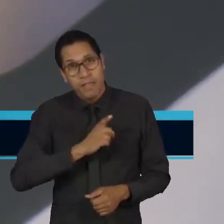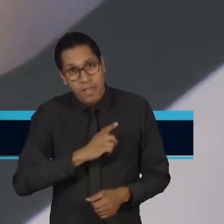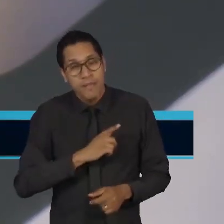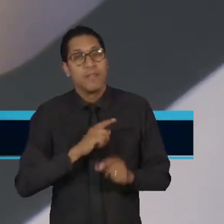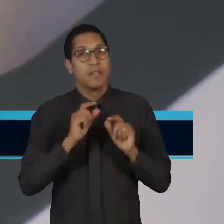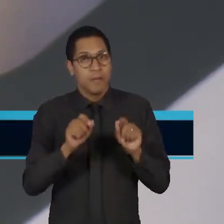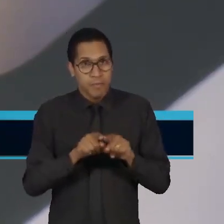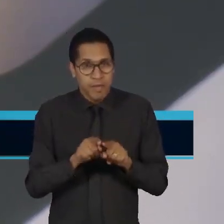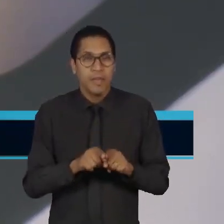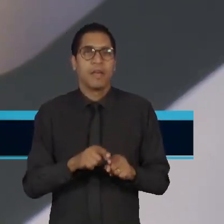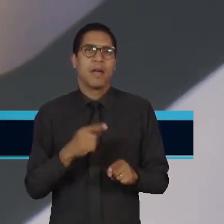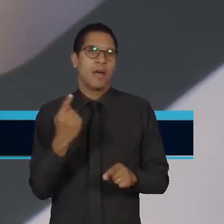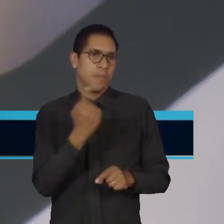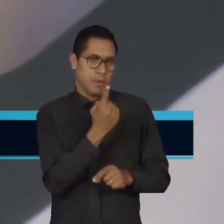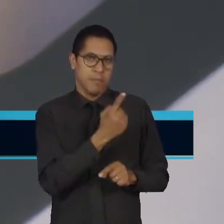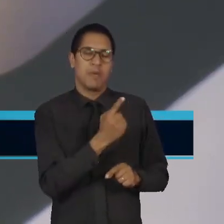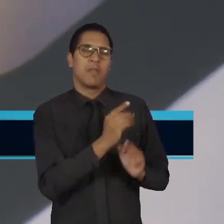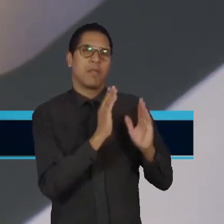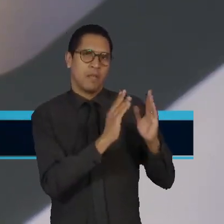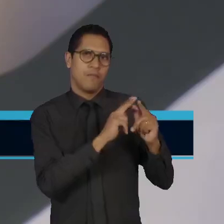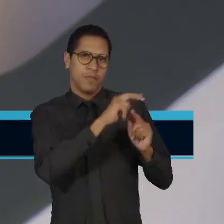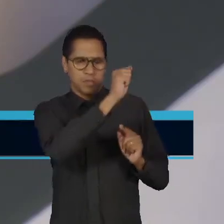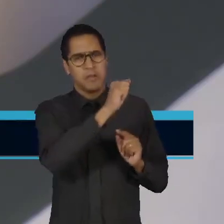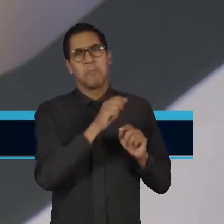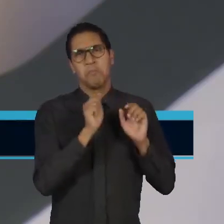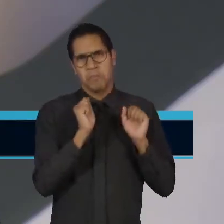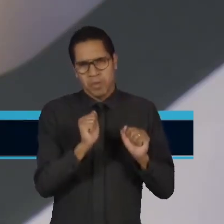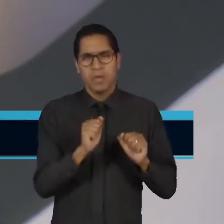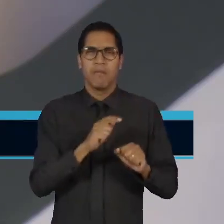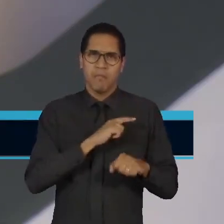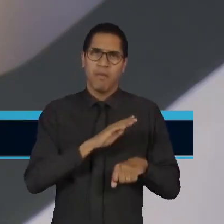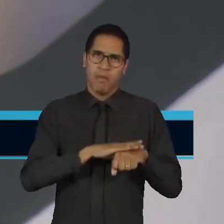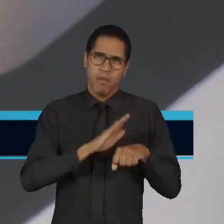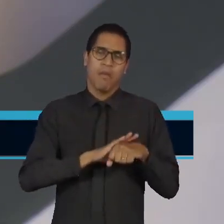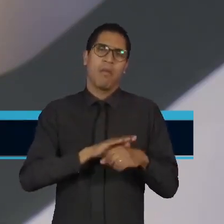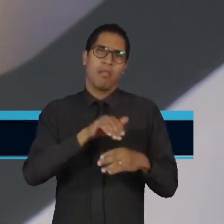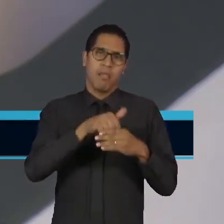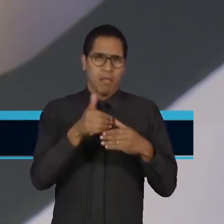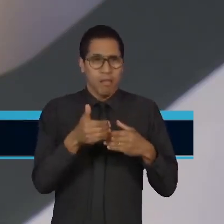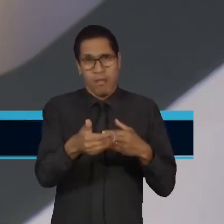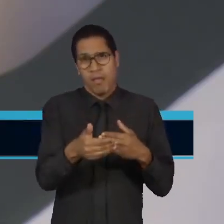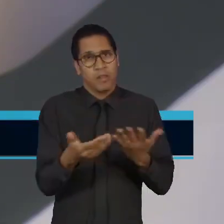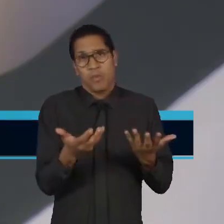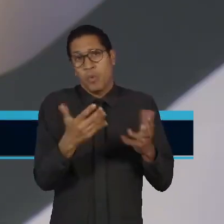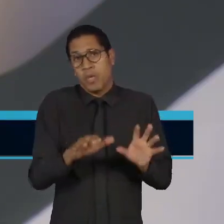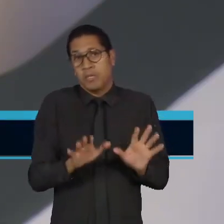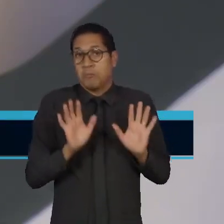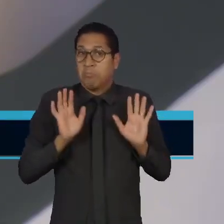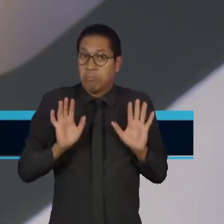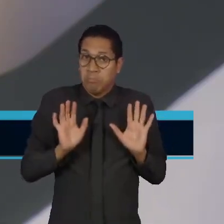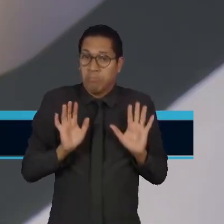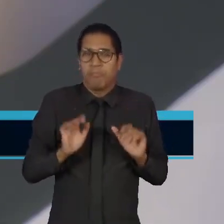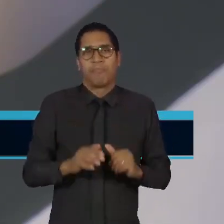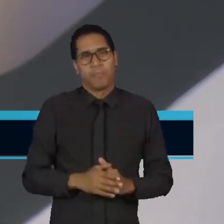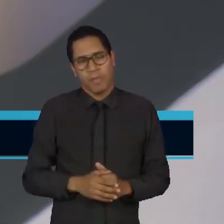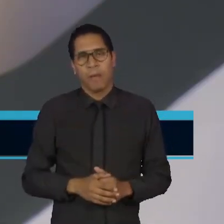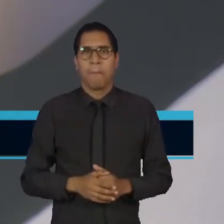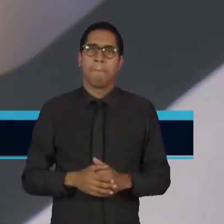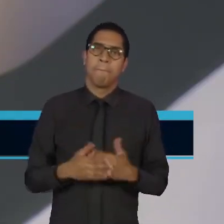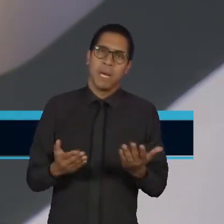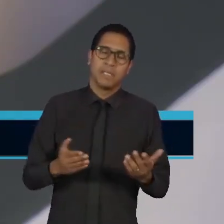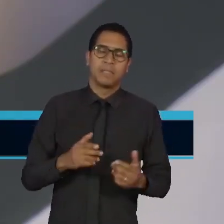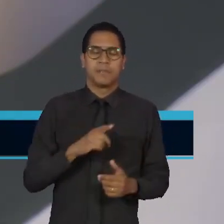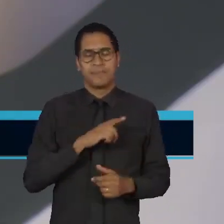a primária, ele venceu, ele poderia ser candidato à reeleição. Acabou abdicando. Então, foi um caso. Mas o Lyndon Johnson,